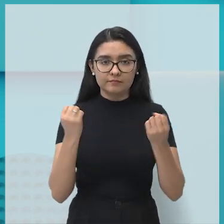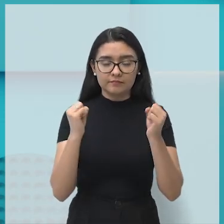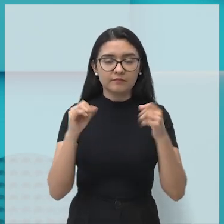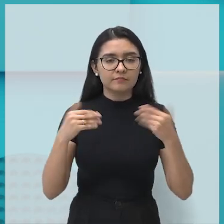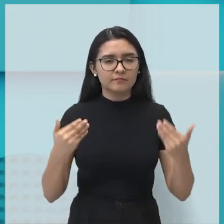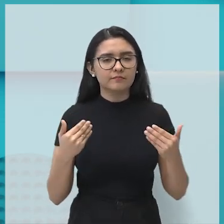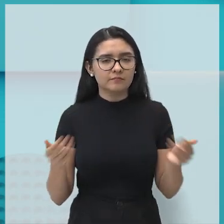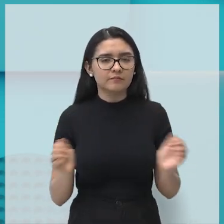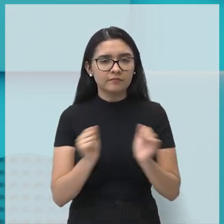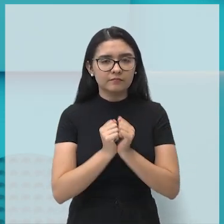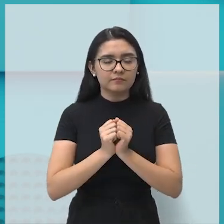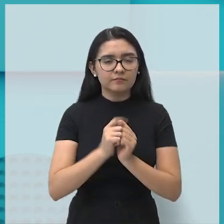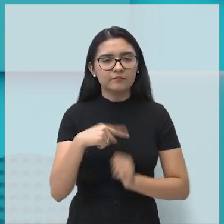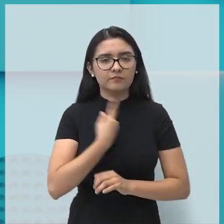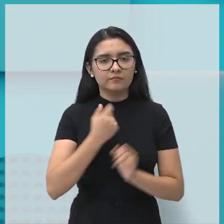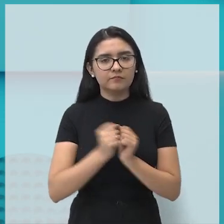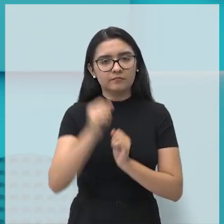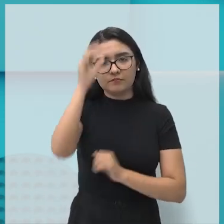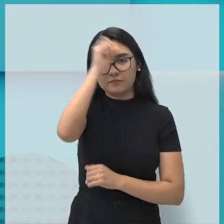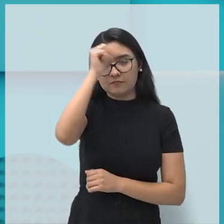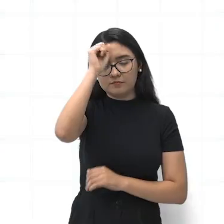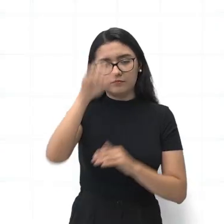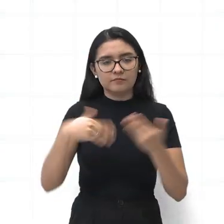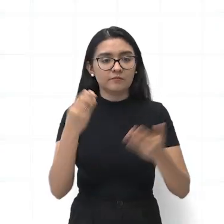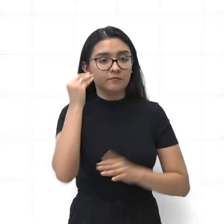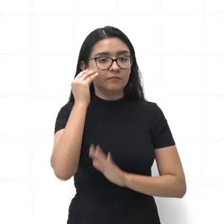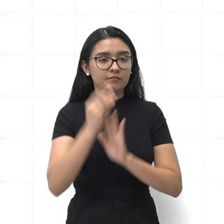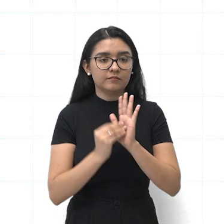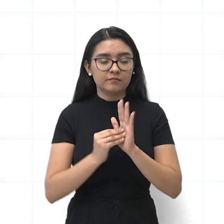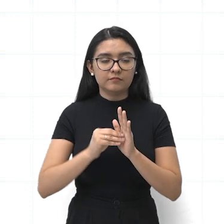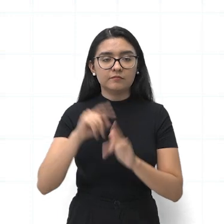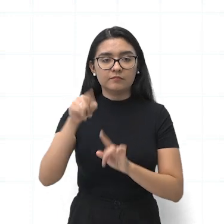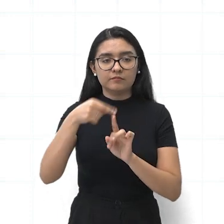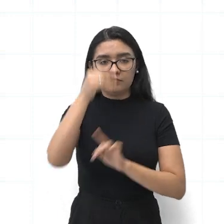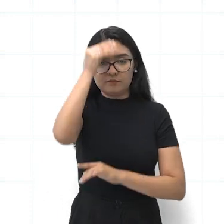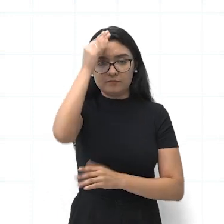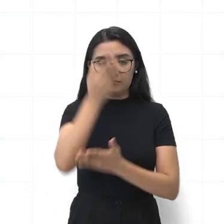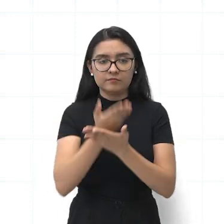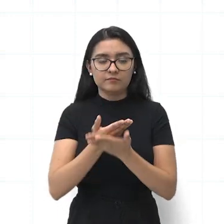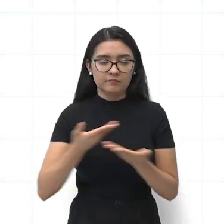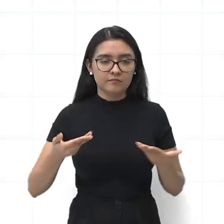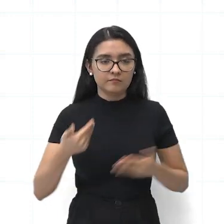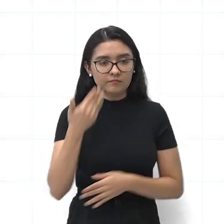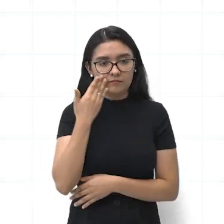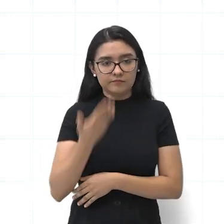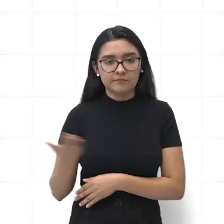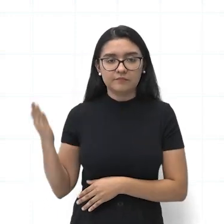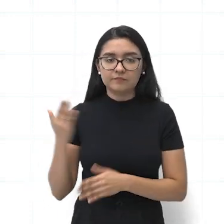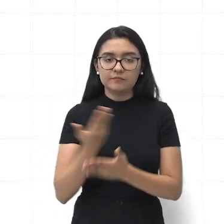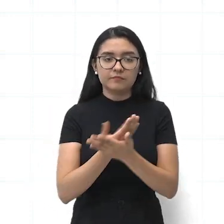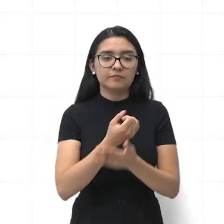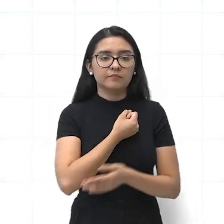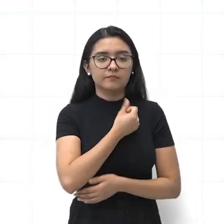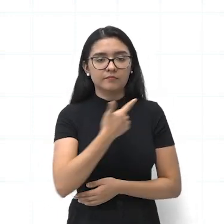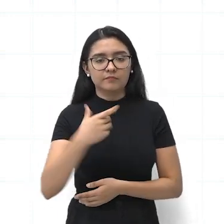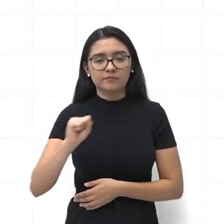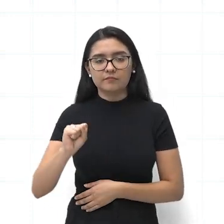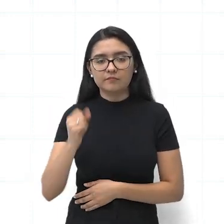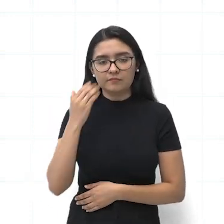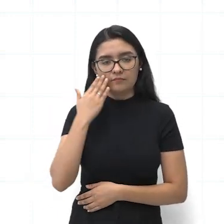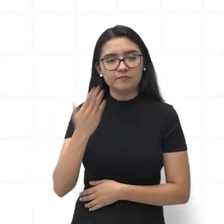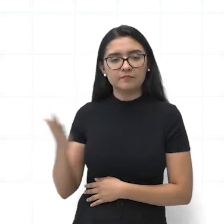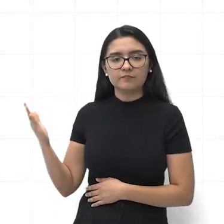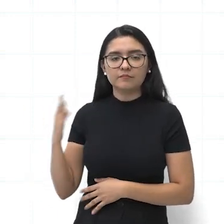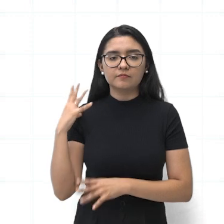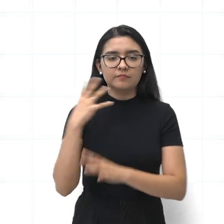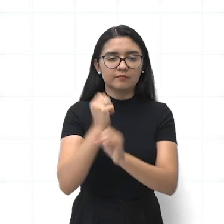juntos em mais uma oportunidade de aprender bastante. Vamos ver o que nós temos por objeto de conhecimento para esta aula. Na aula de número 28, olha aí, vamos ter